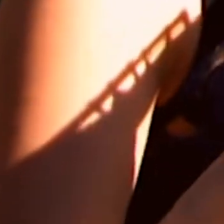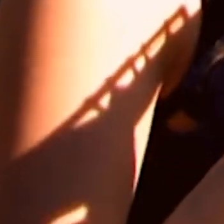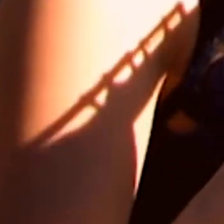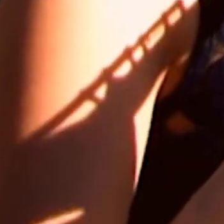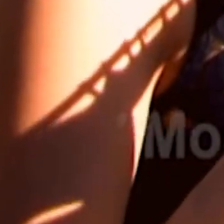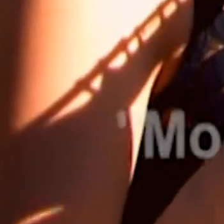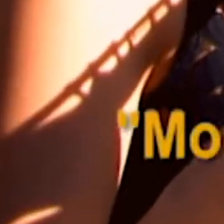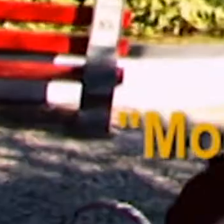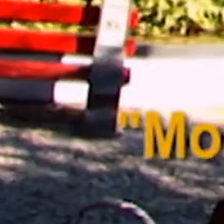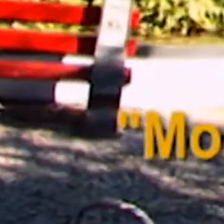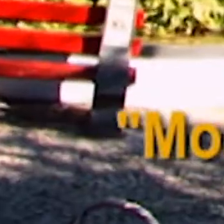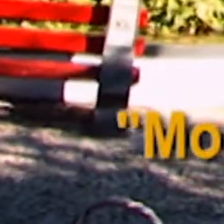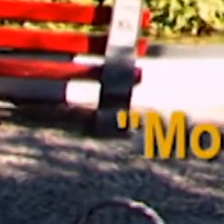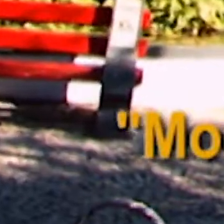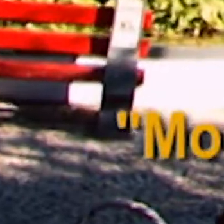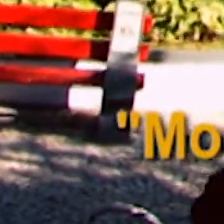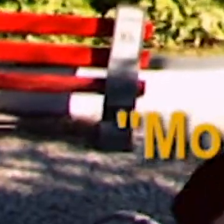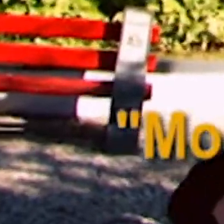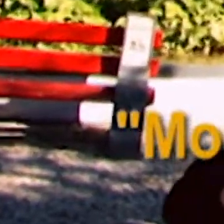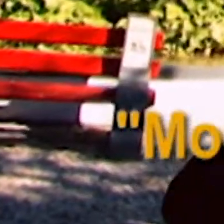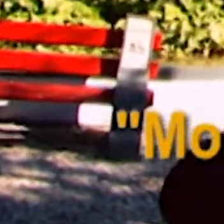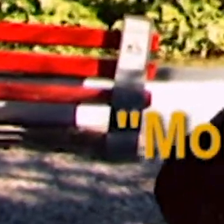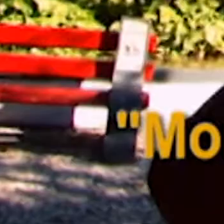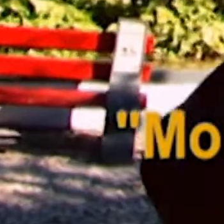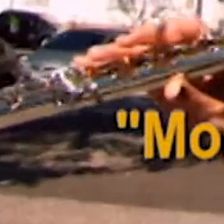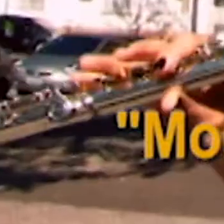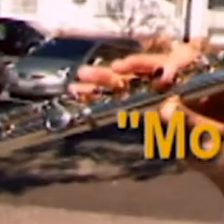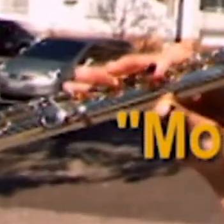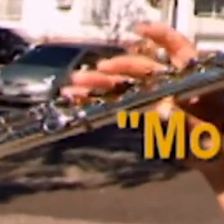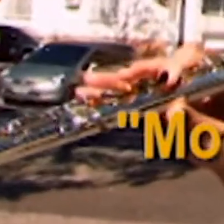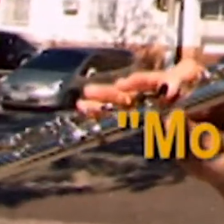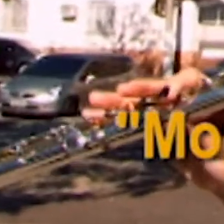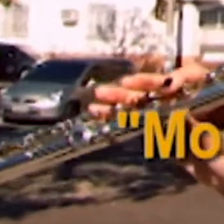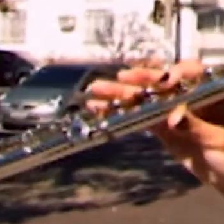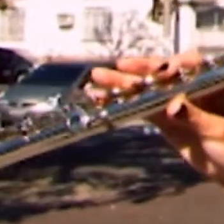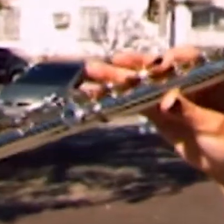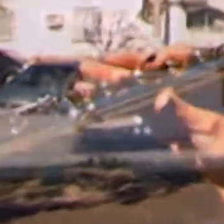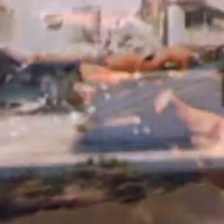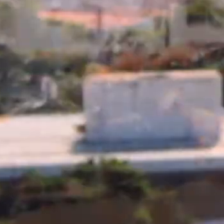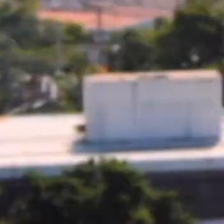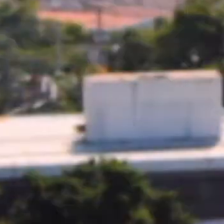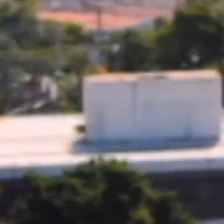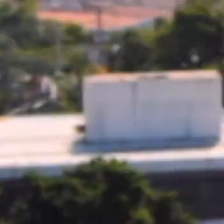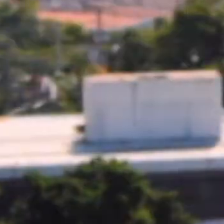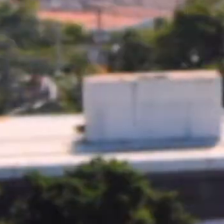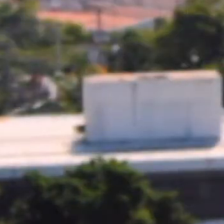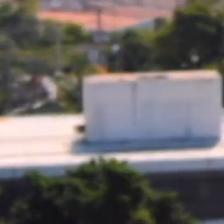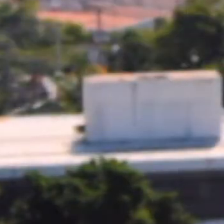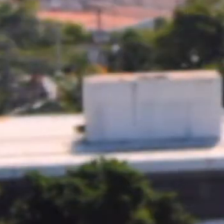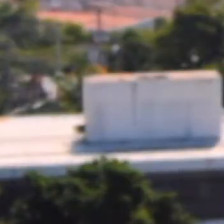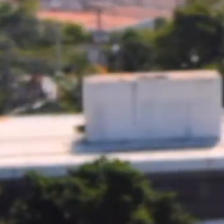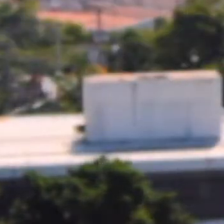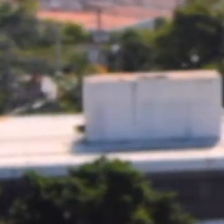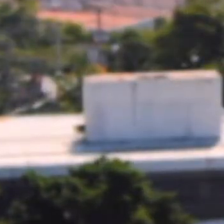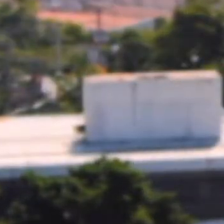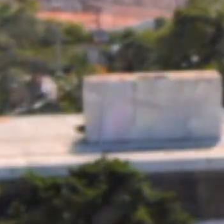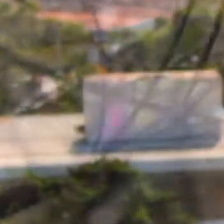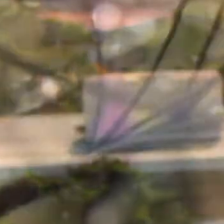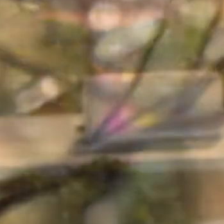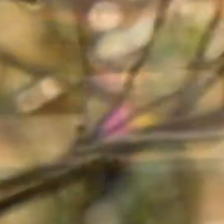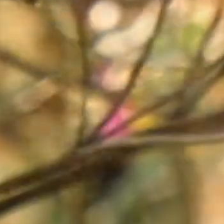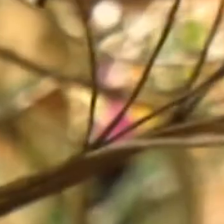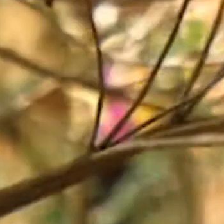paulista, morar no progresso do Portim, cidade em paz,